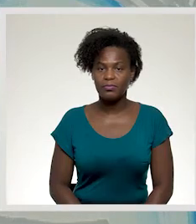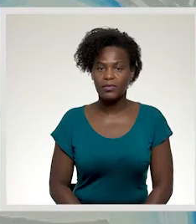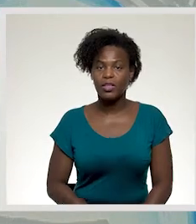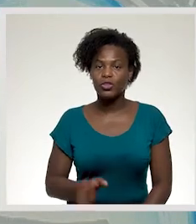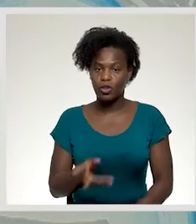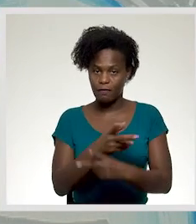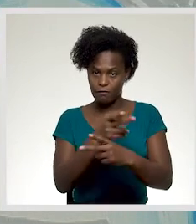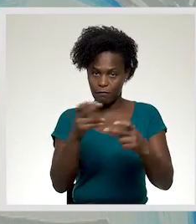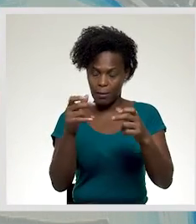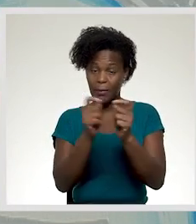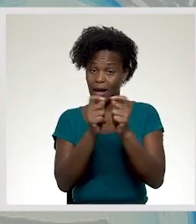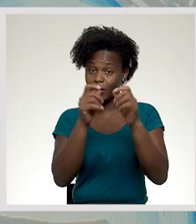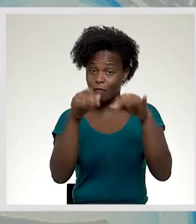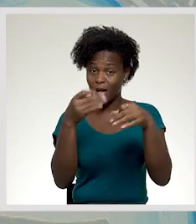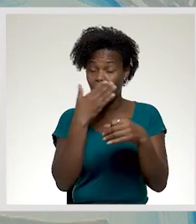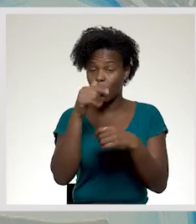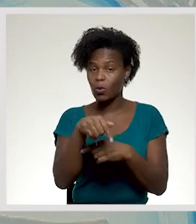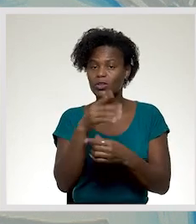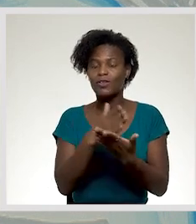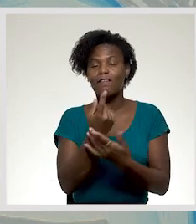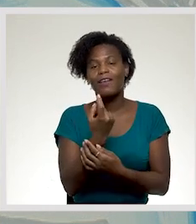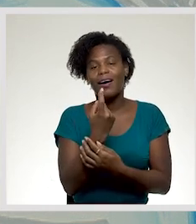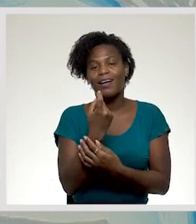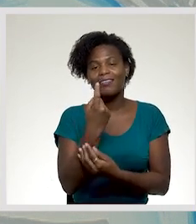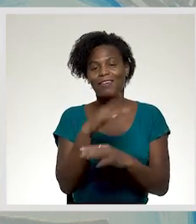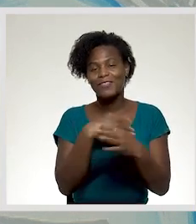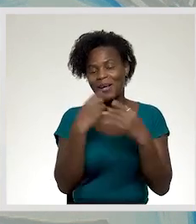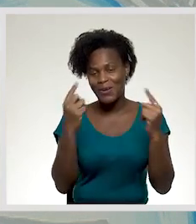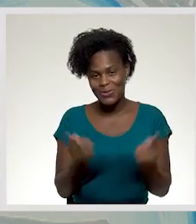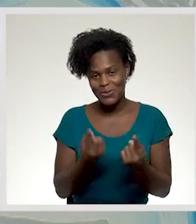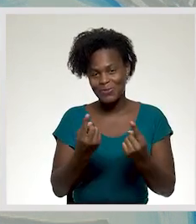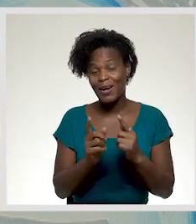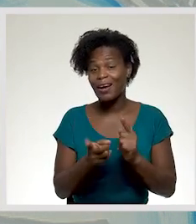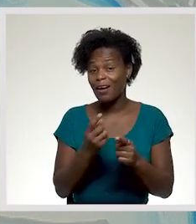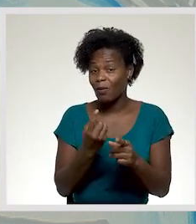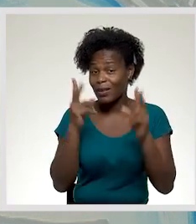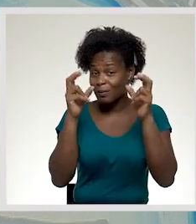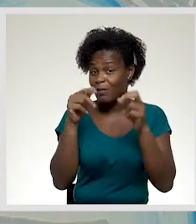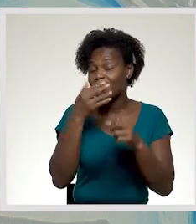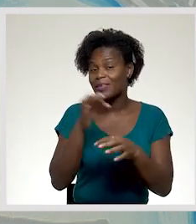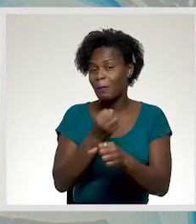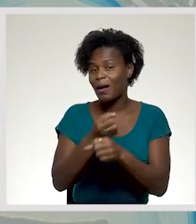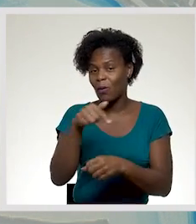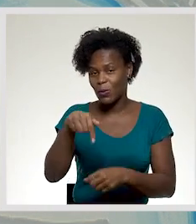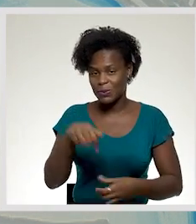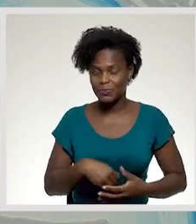Já na reta final da aula de hoje, só nos resta fazer a síntese daquilo que nós